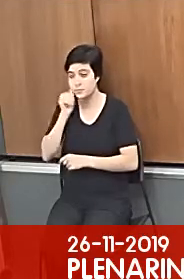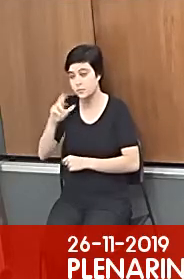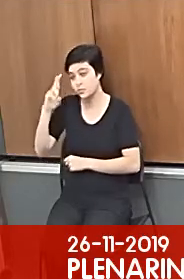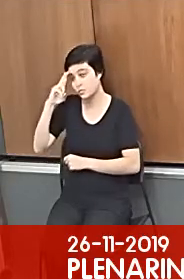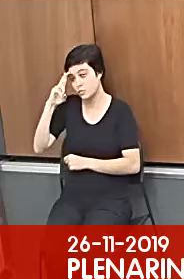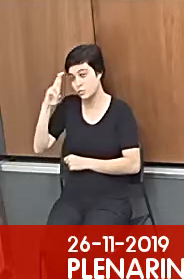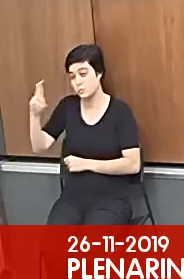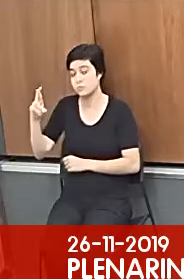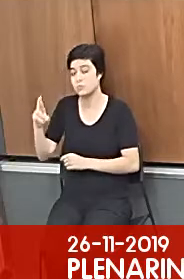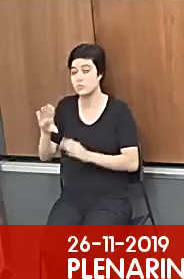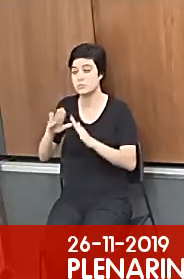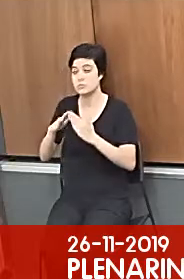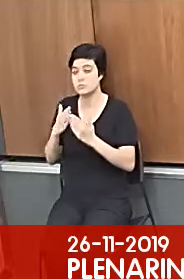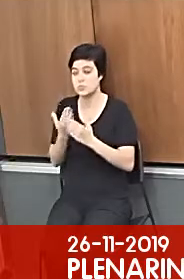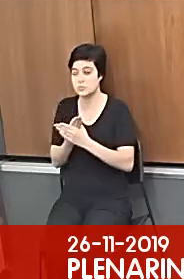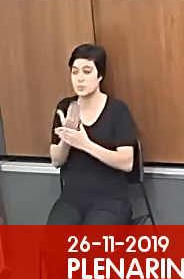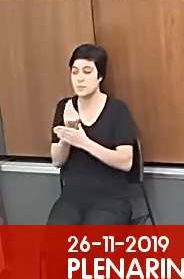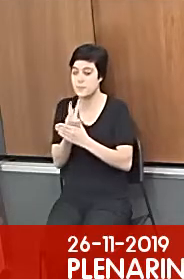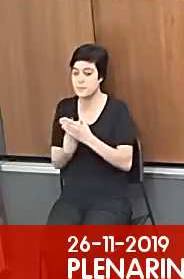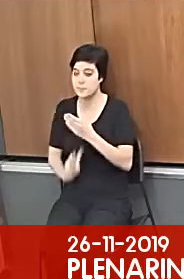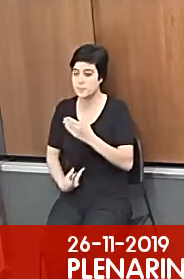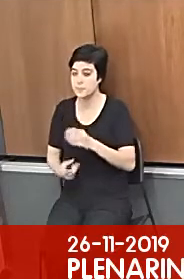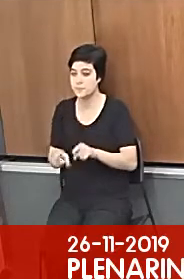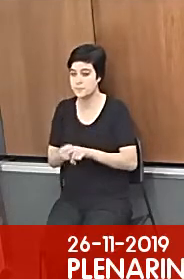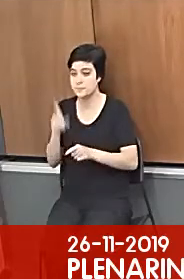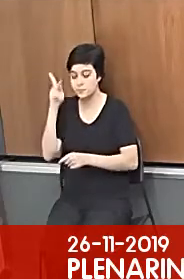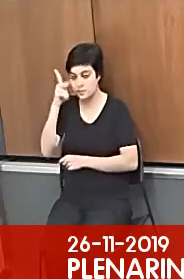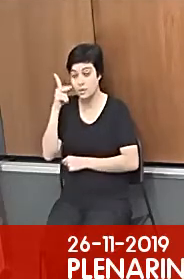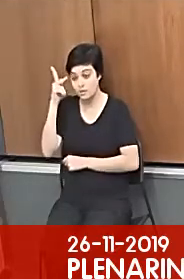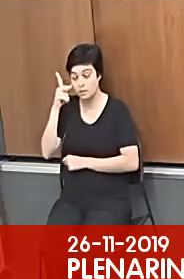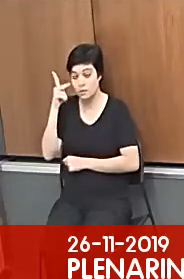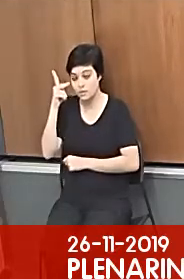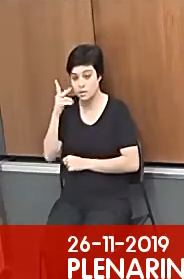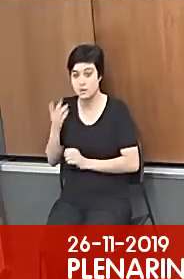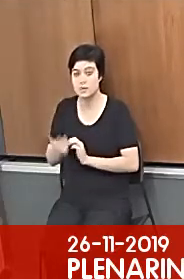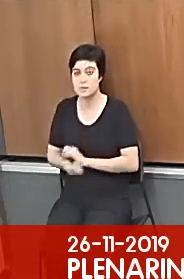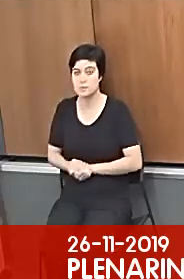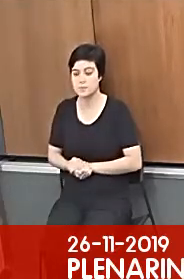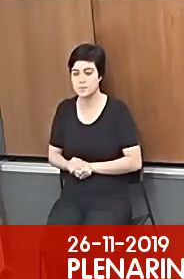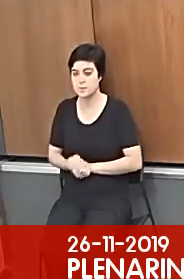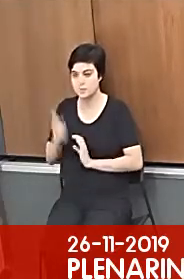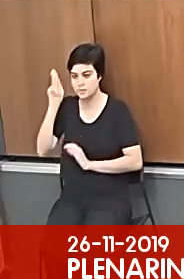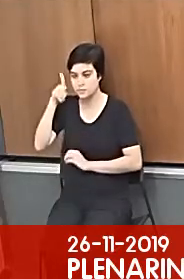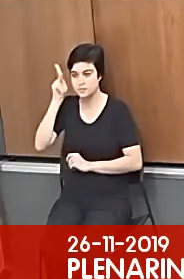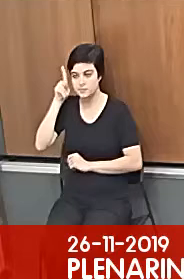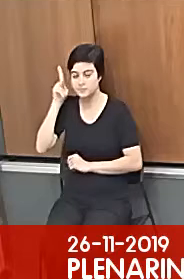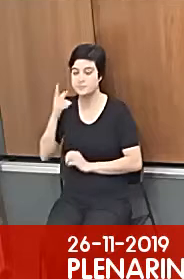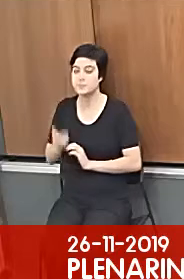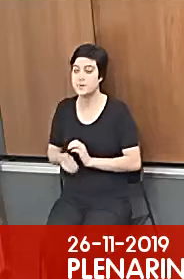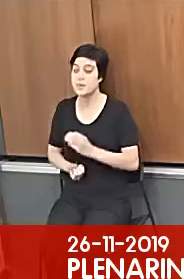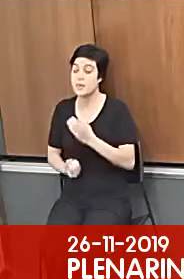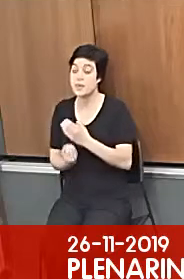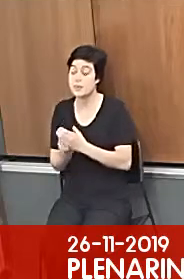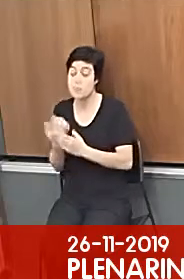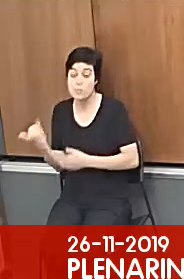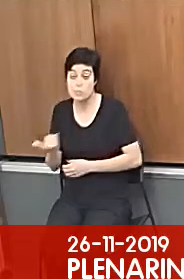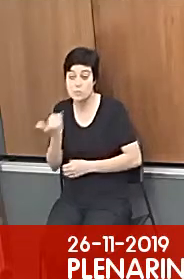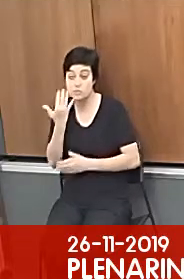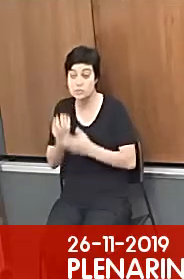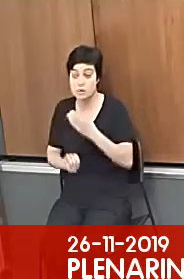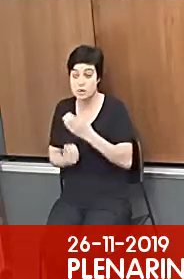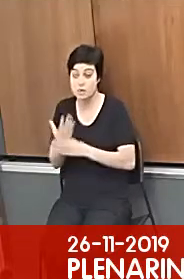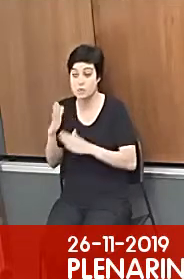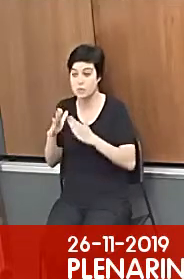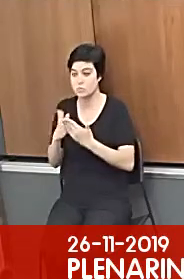políticas bilíngue, Karen Strobel, onde ela palestrou, dizendo também da importância da criação de escolas